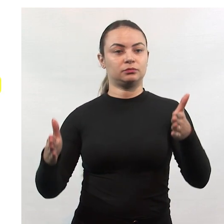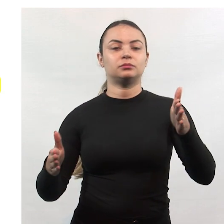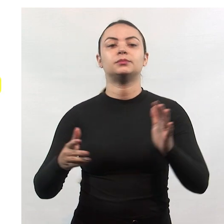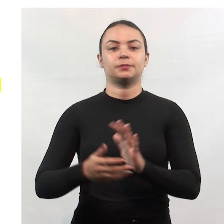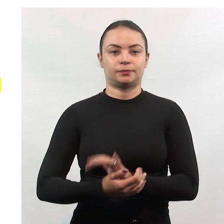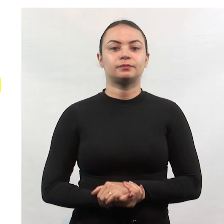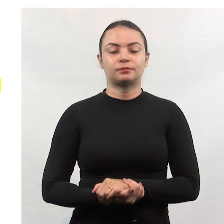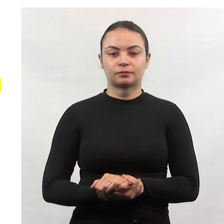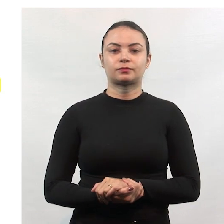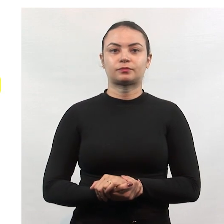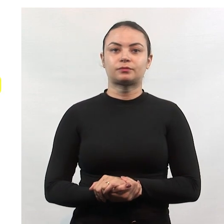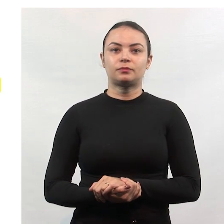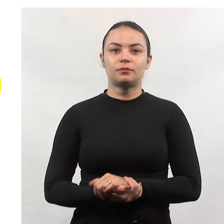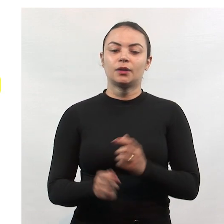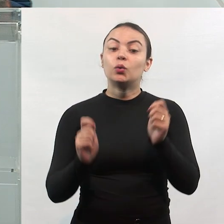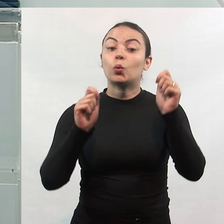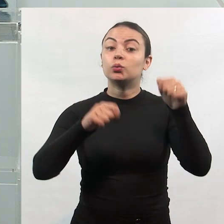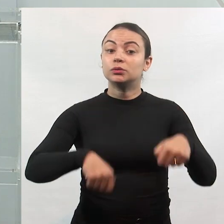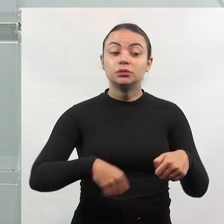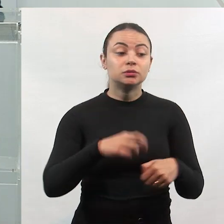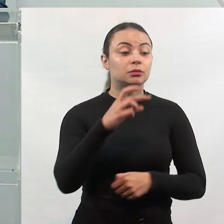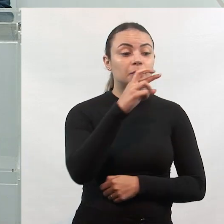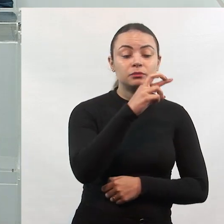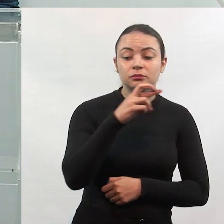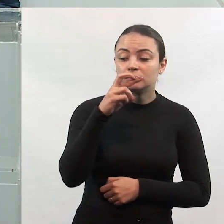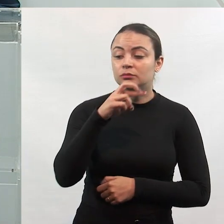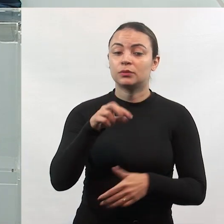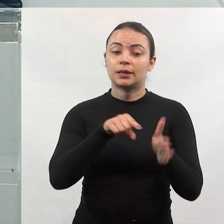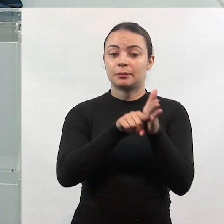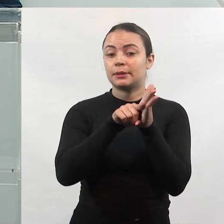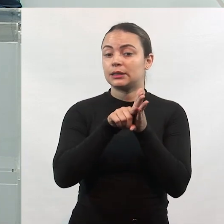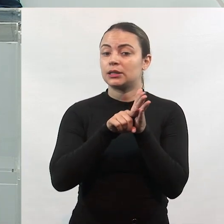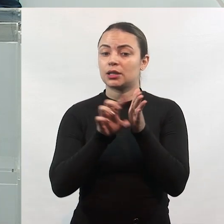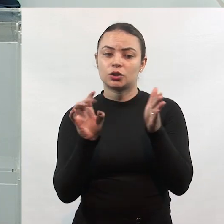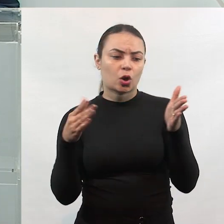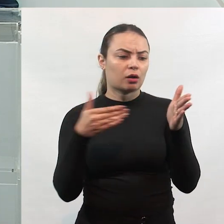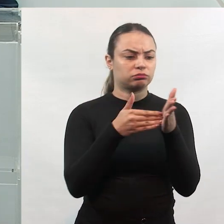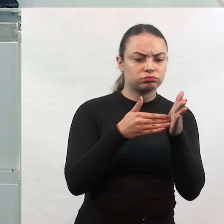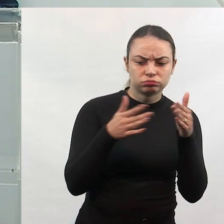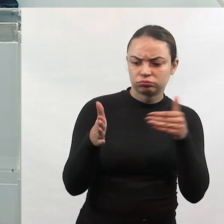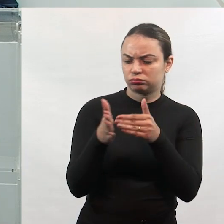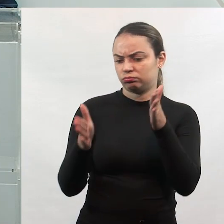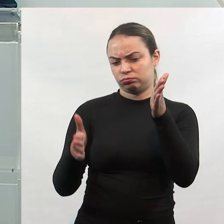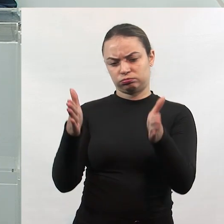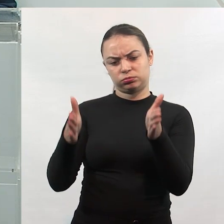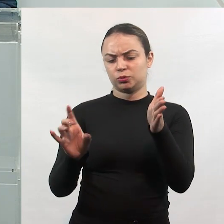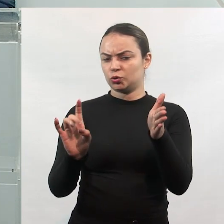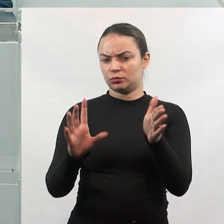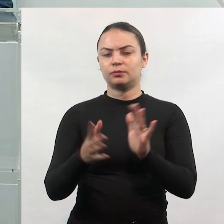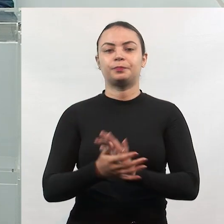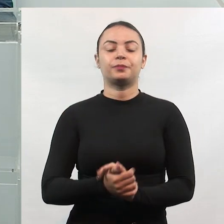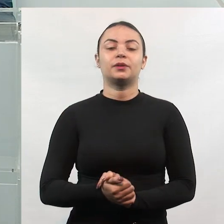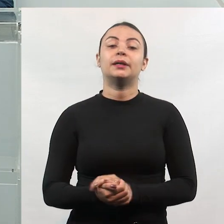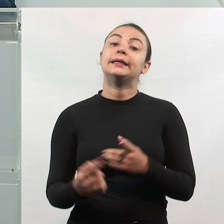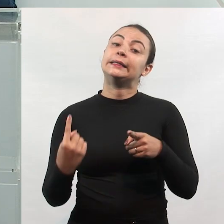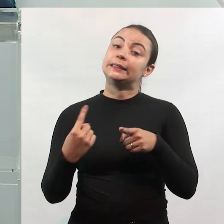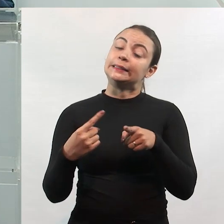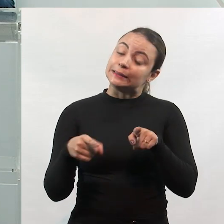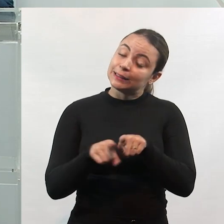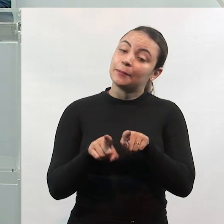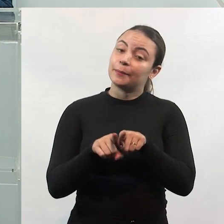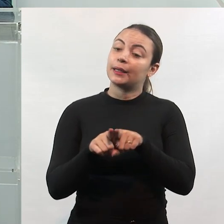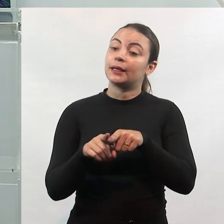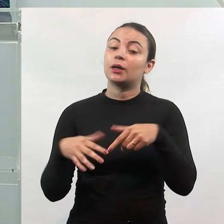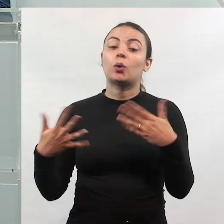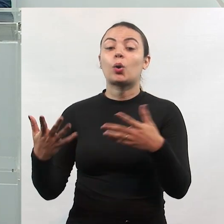trarão para a literatura sobre esse assunto. Que aí entra a parte acadêmica, né? Então, assim, existe toda uma